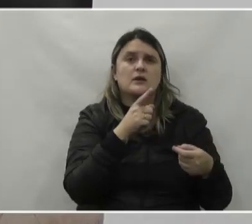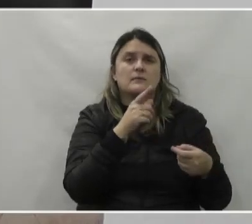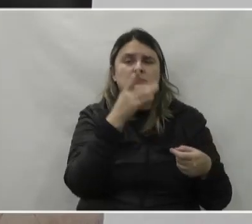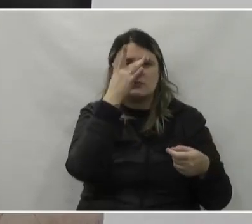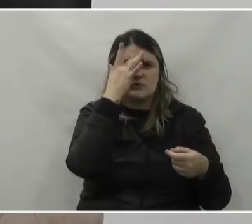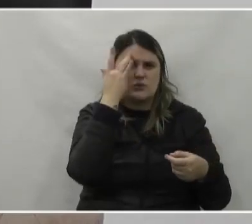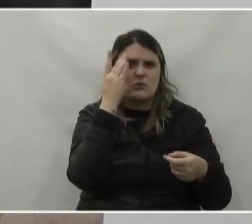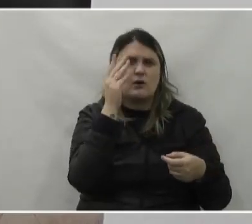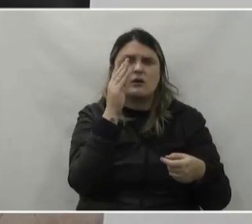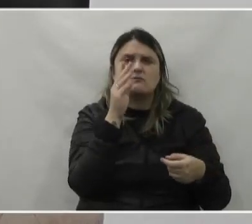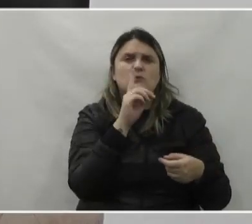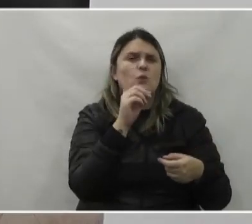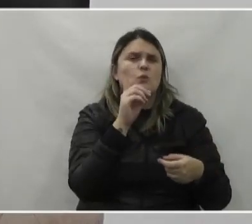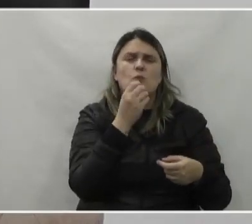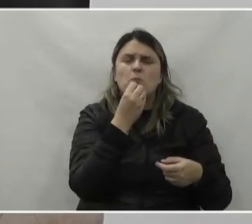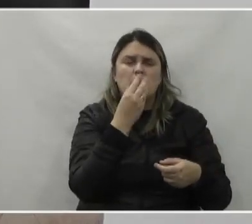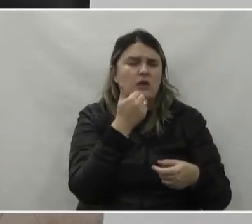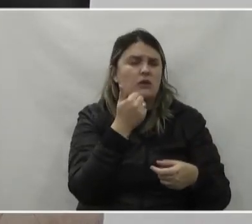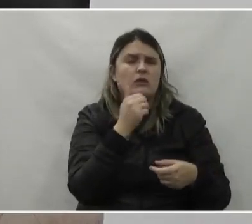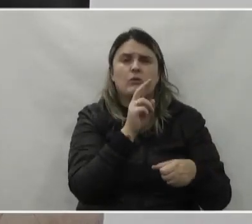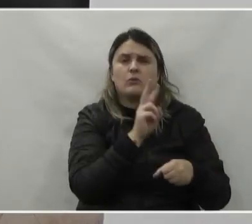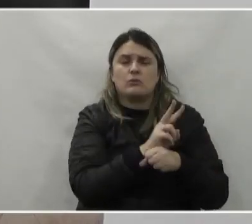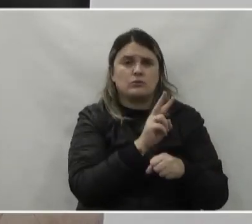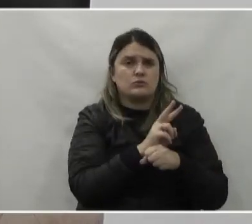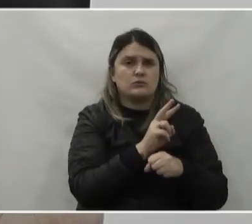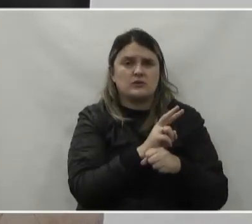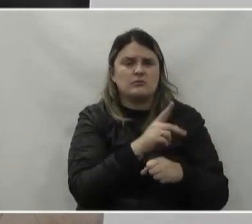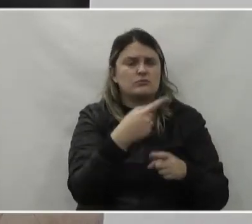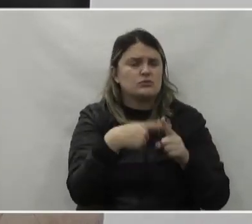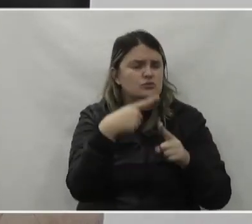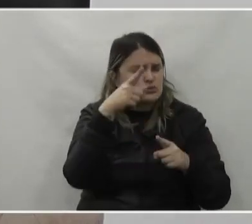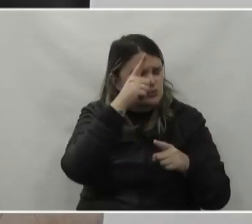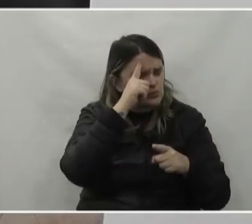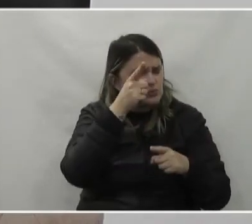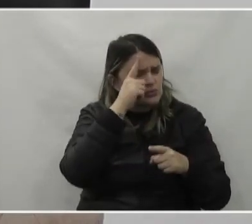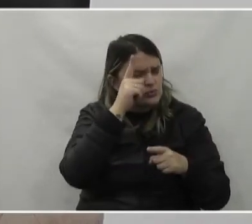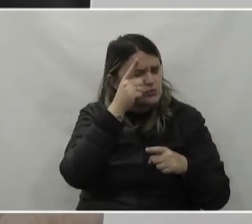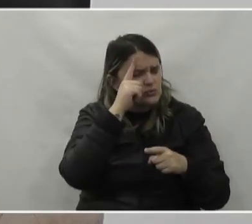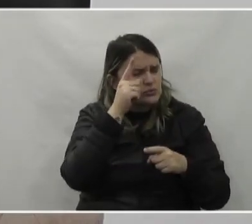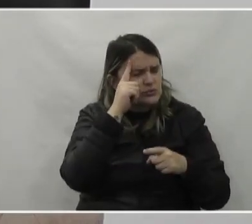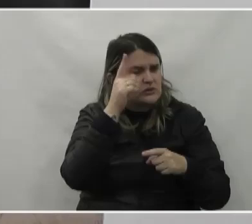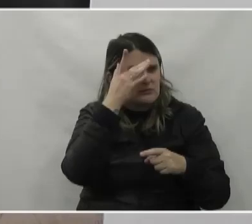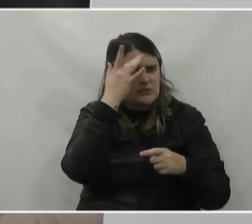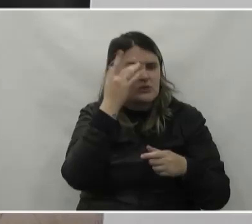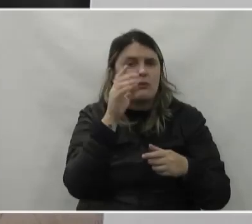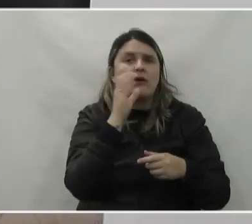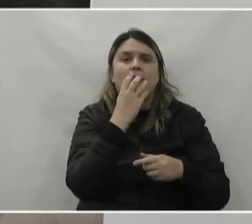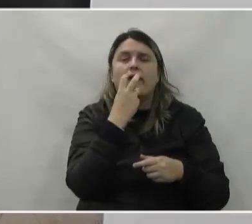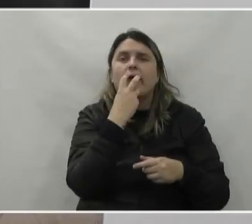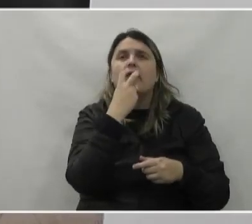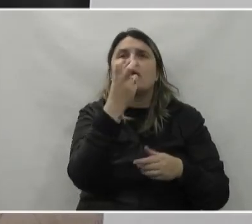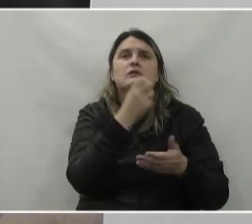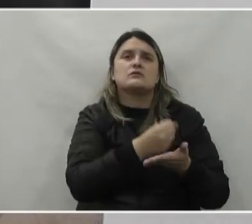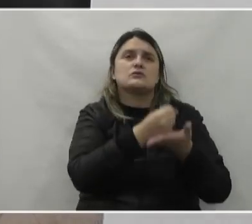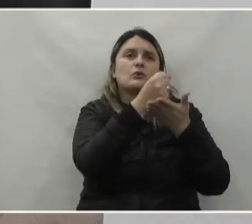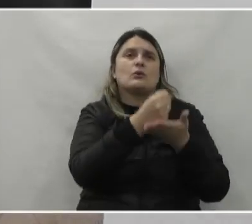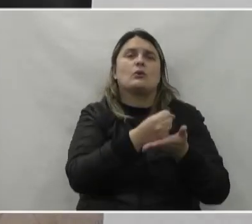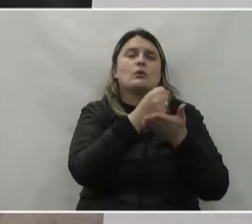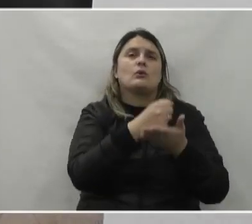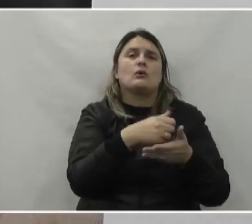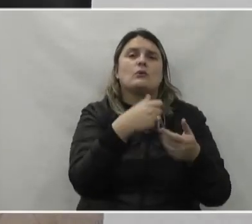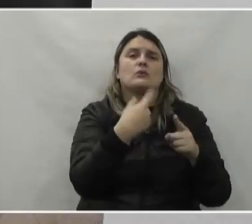Vitória. Diariamente, recorrente, todo dia pedido de ajuda, cães abandonados, animais que